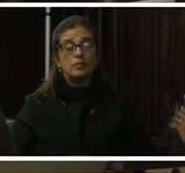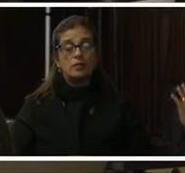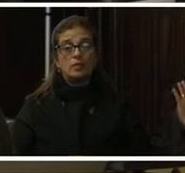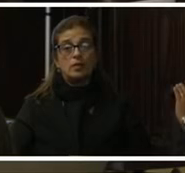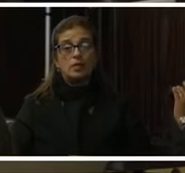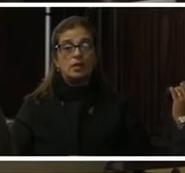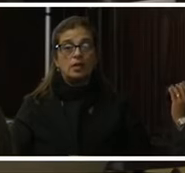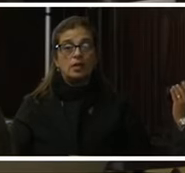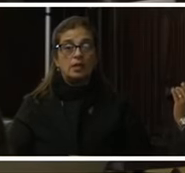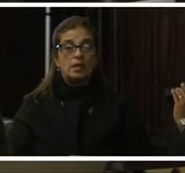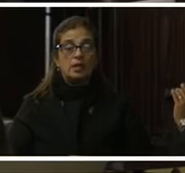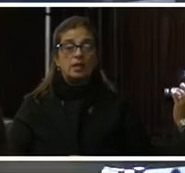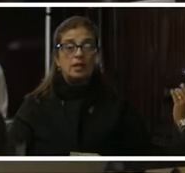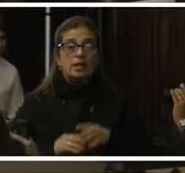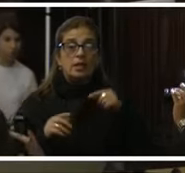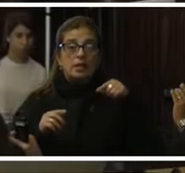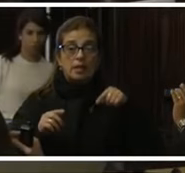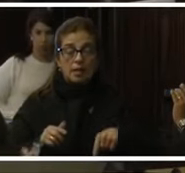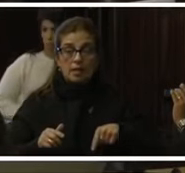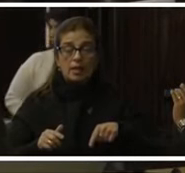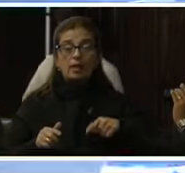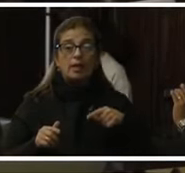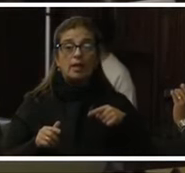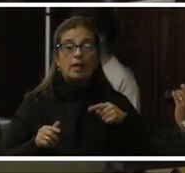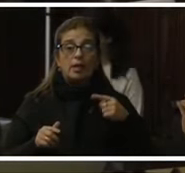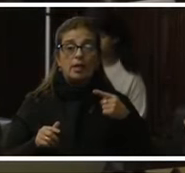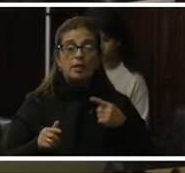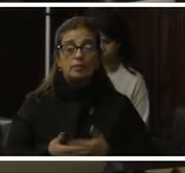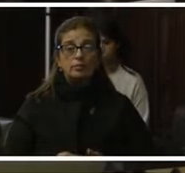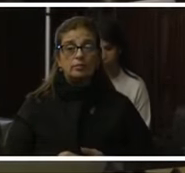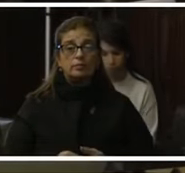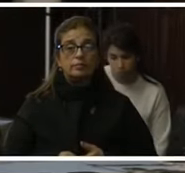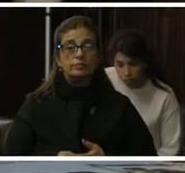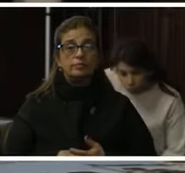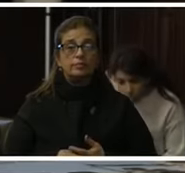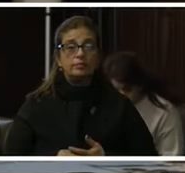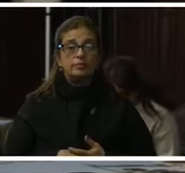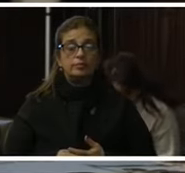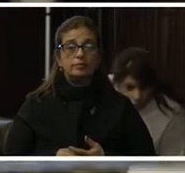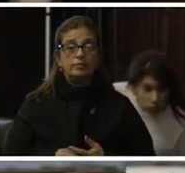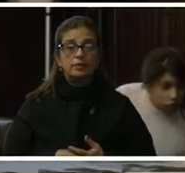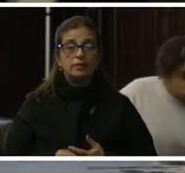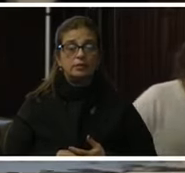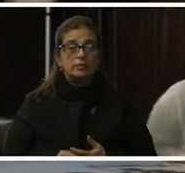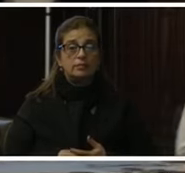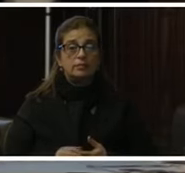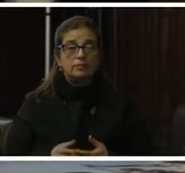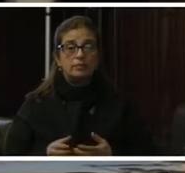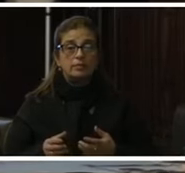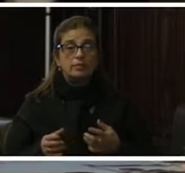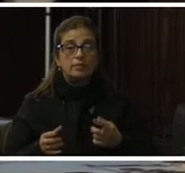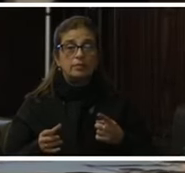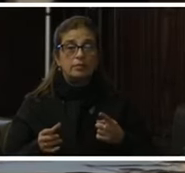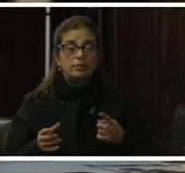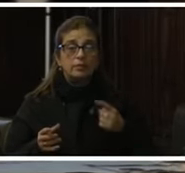tinha krog a mela a funai não a funai